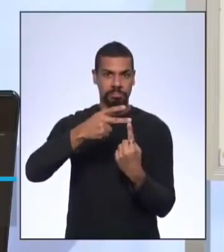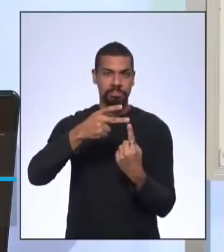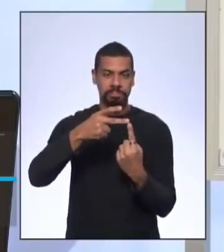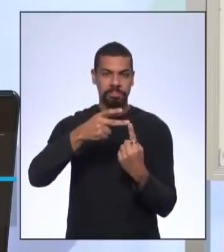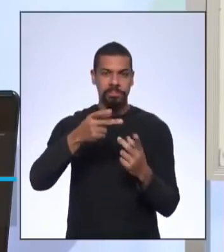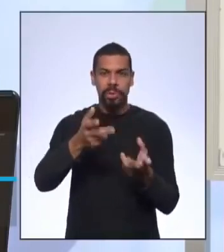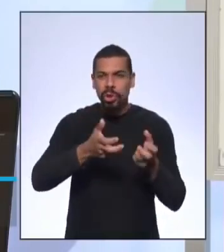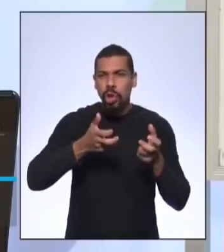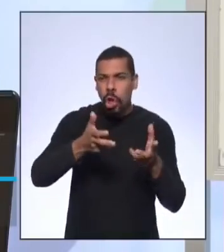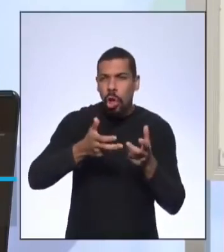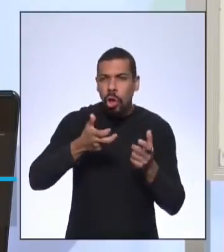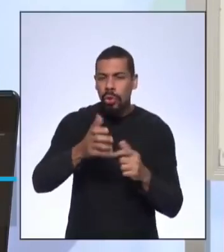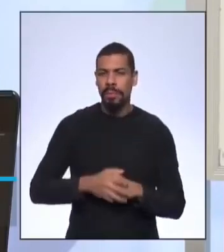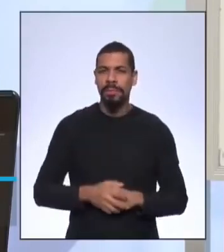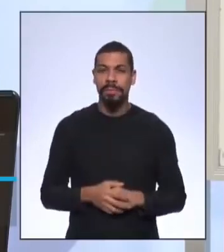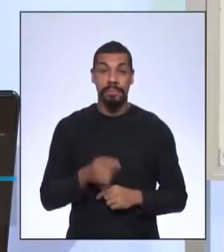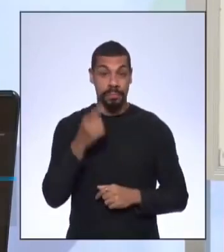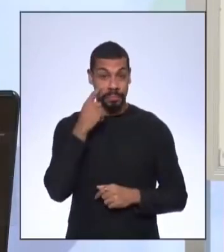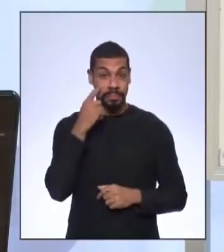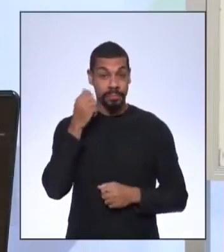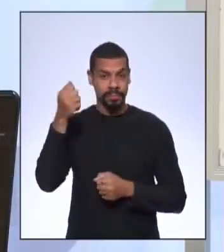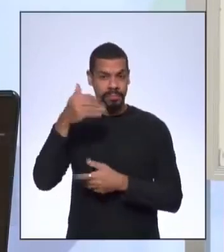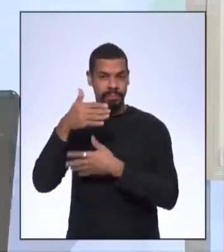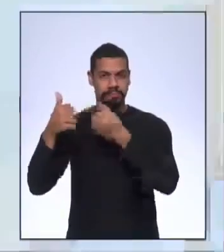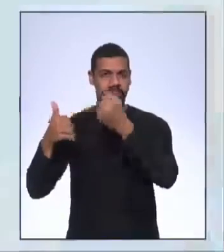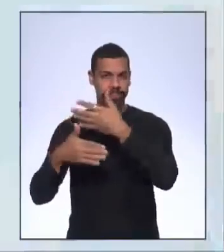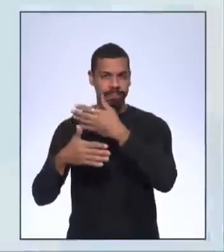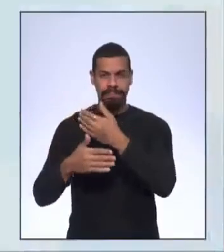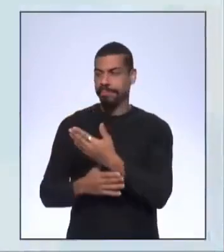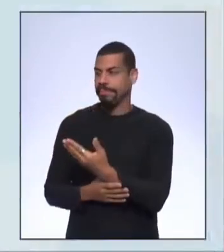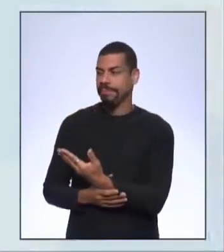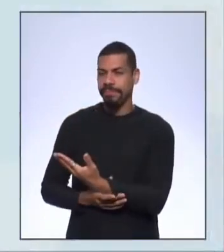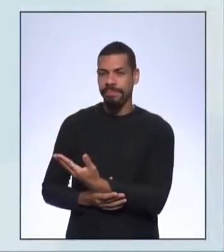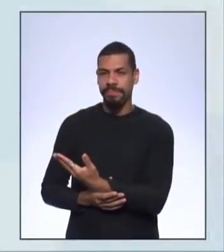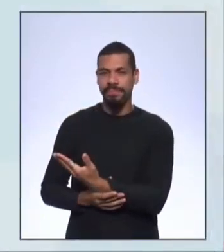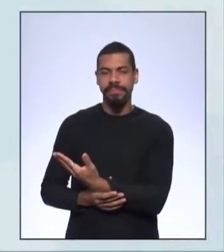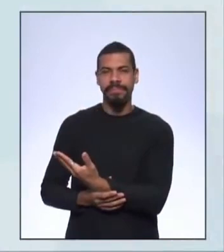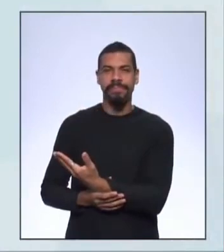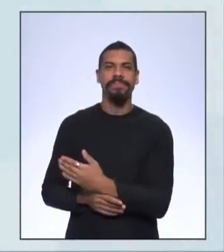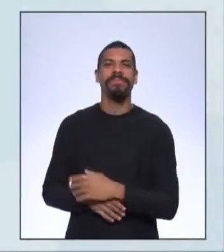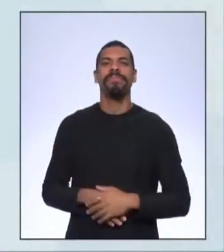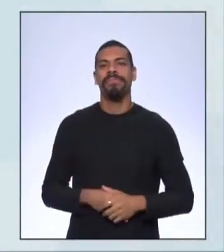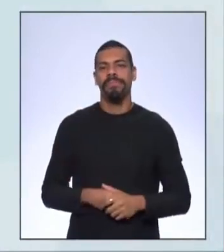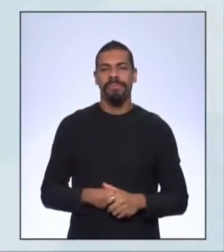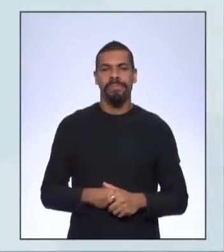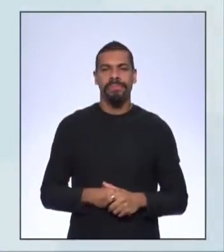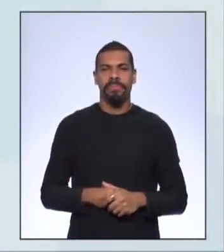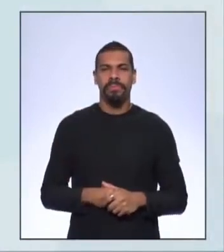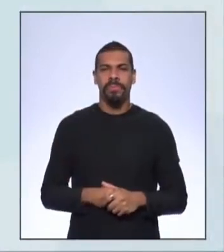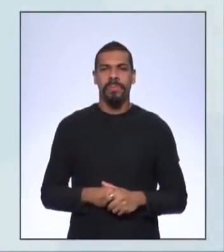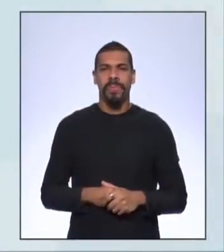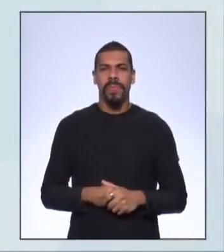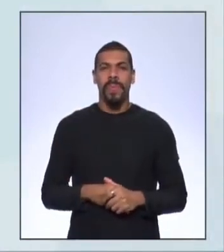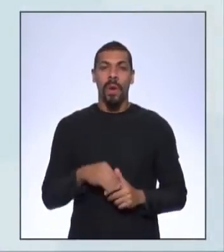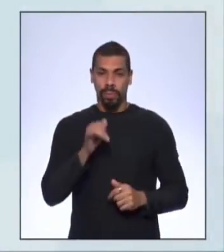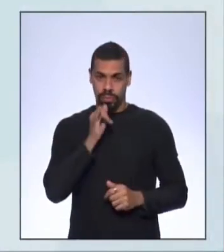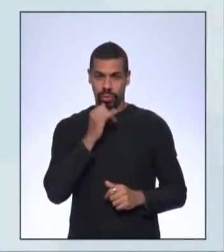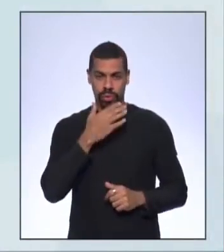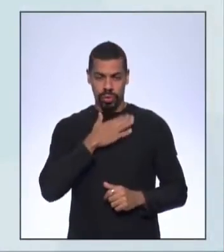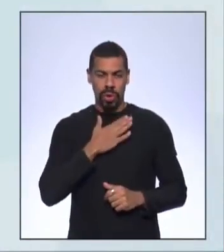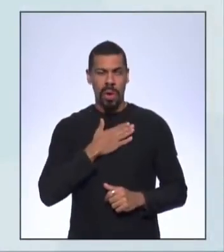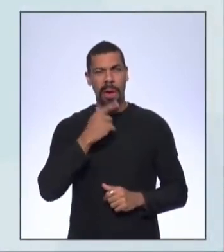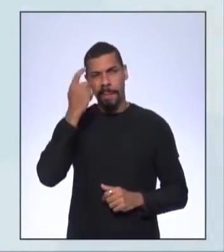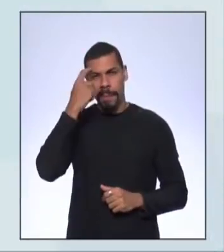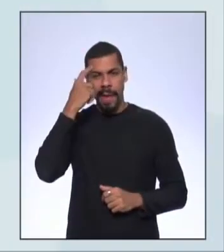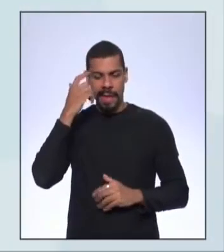no investimento. Na tela de vocês vai aparecer a resolução, mas eu vou fazer com vocês, tá? Então eu penso assim, ó, eu tenho